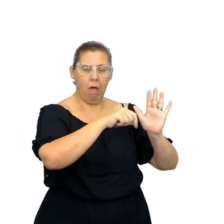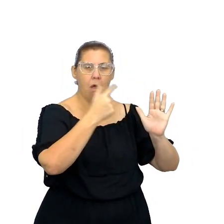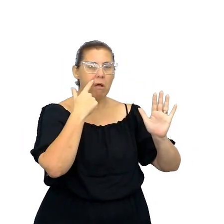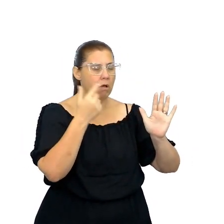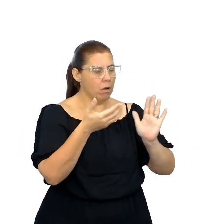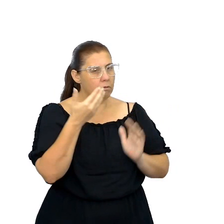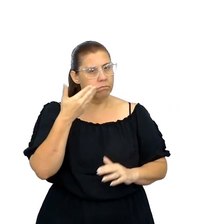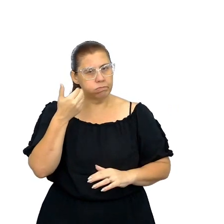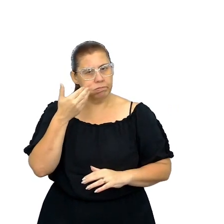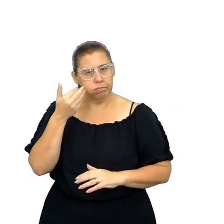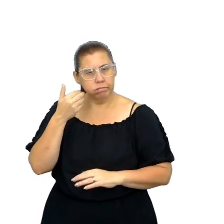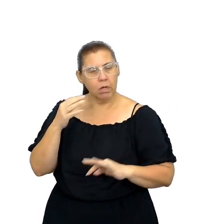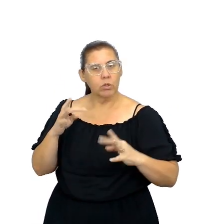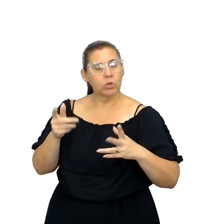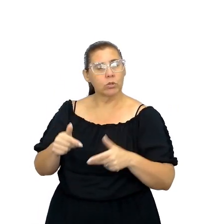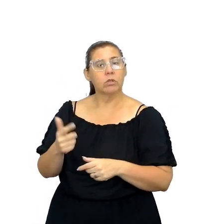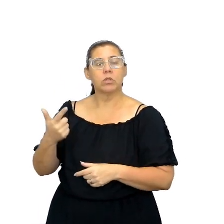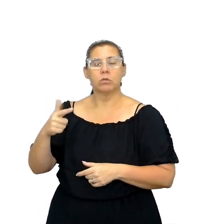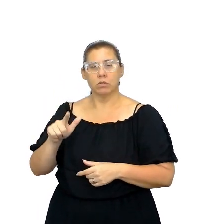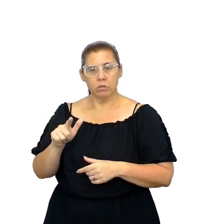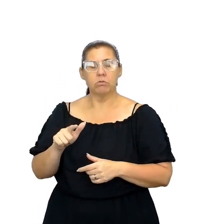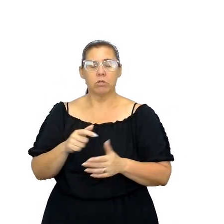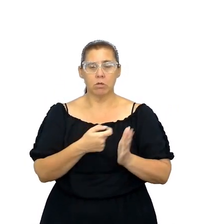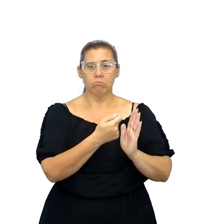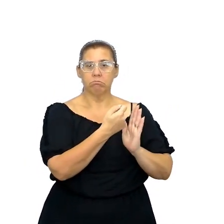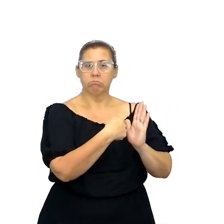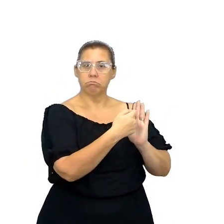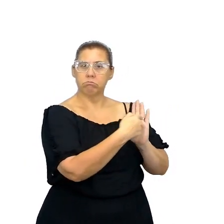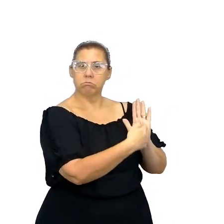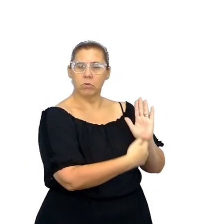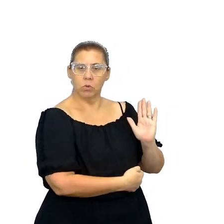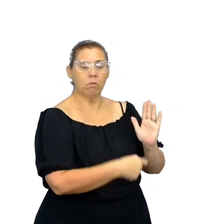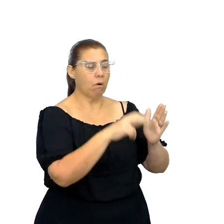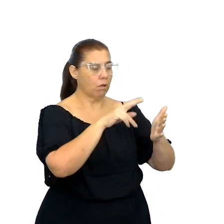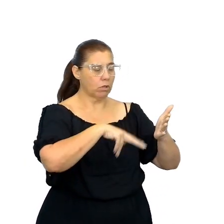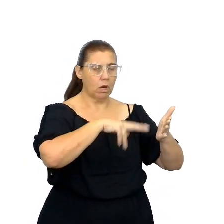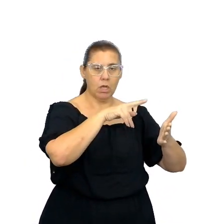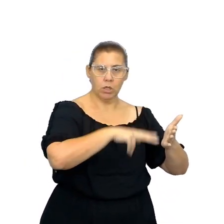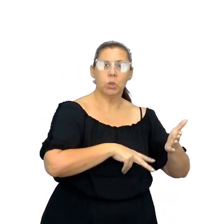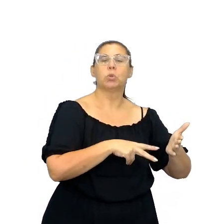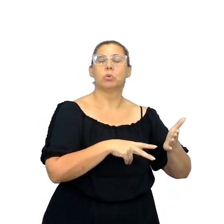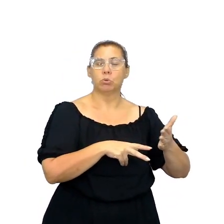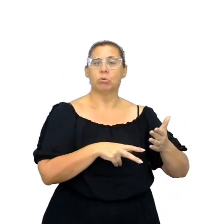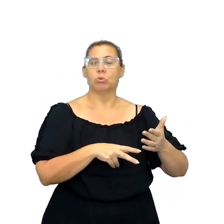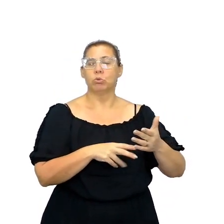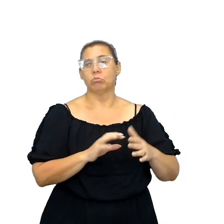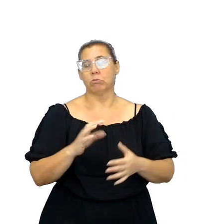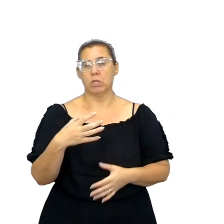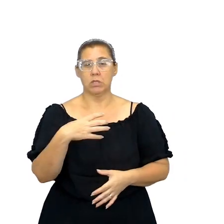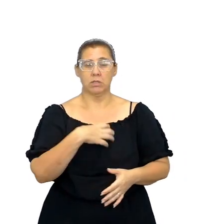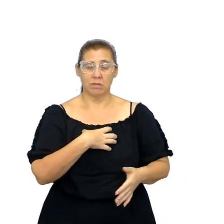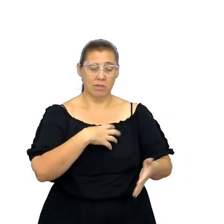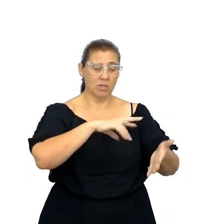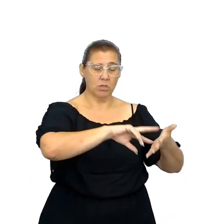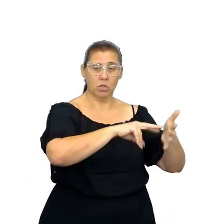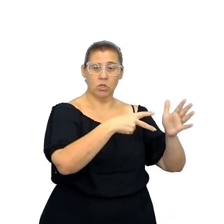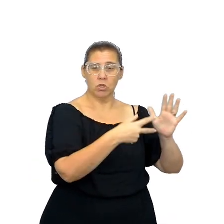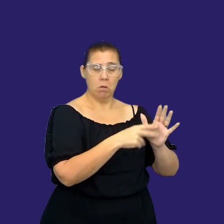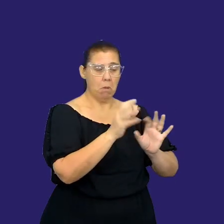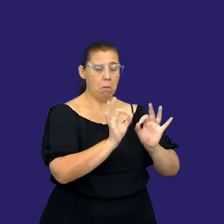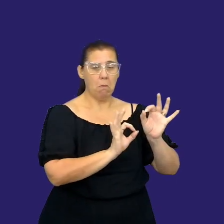de evidências a partir de rubricas relativas à leitura, efeitos de sentido e produção